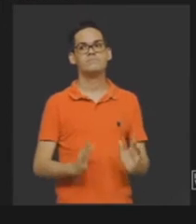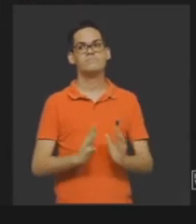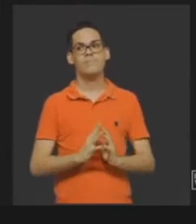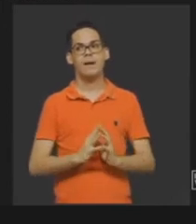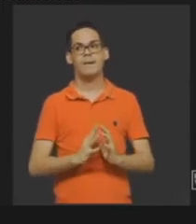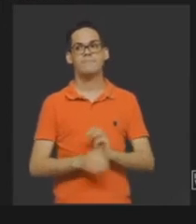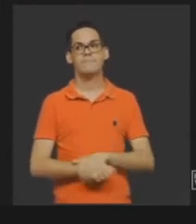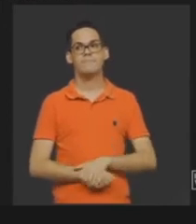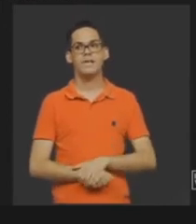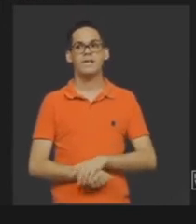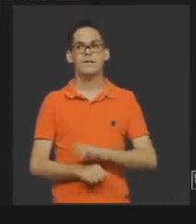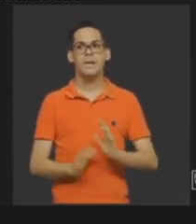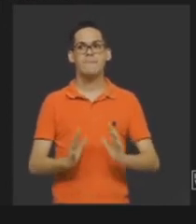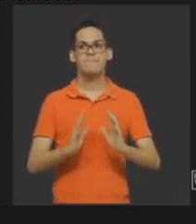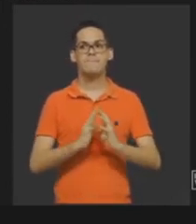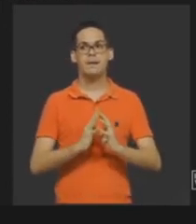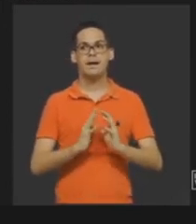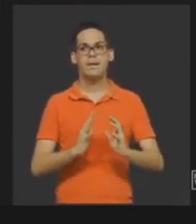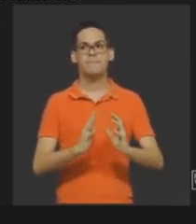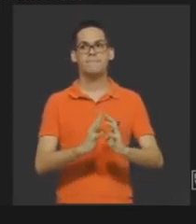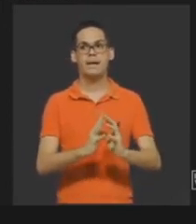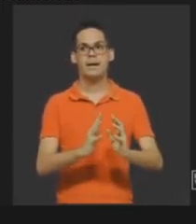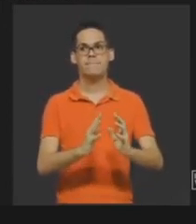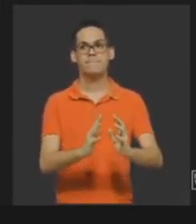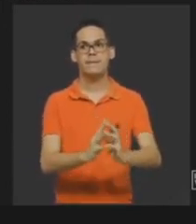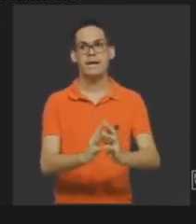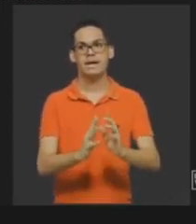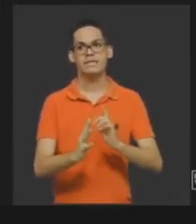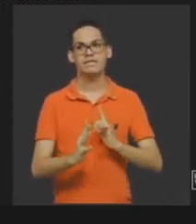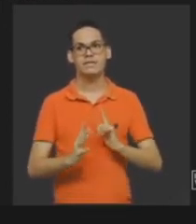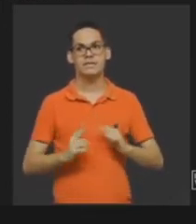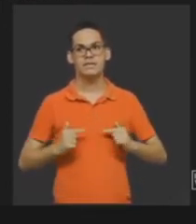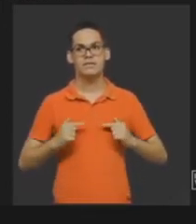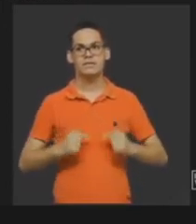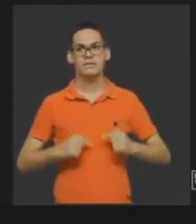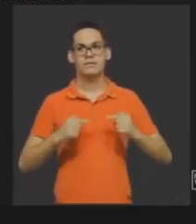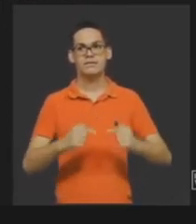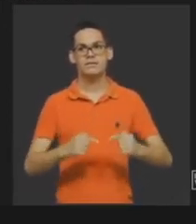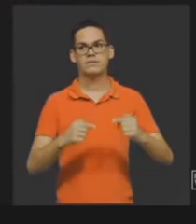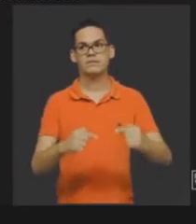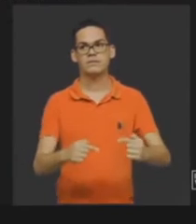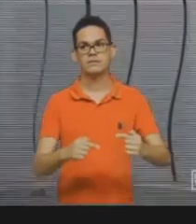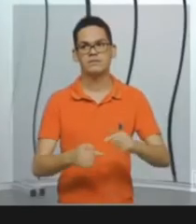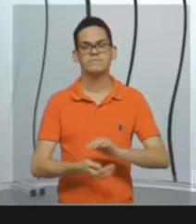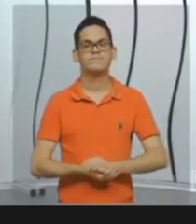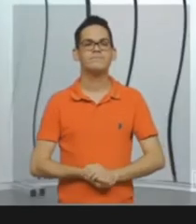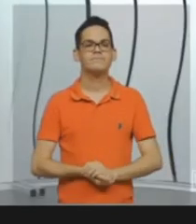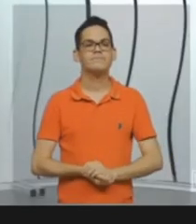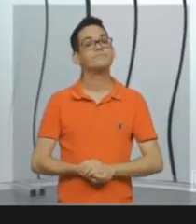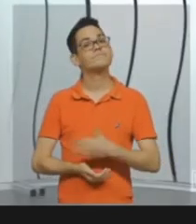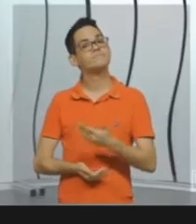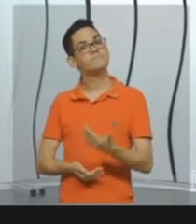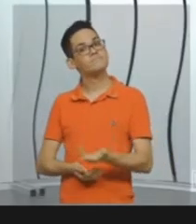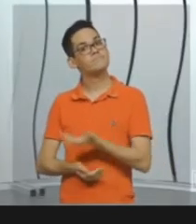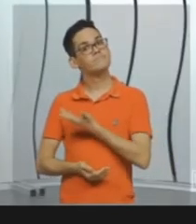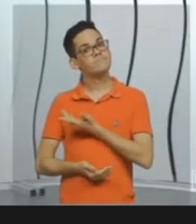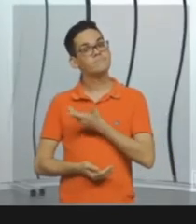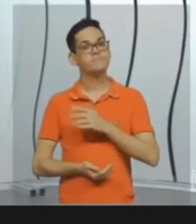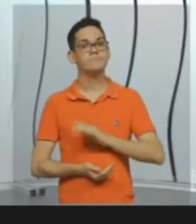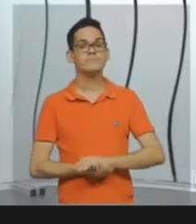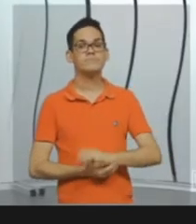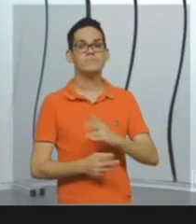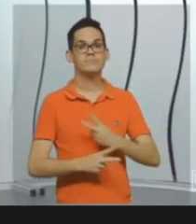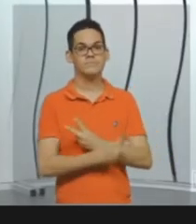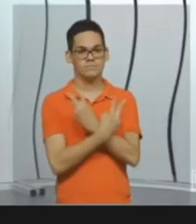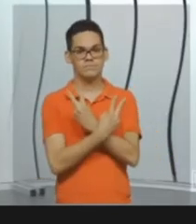os membros de cada par têm a mesma sequência de genes. Portanto, são chamados de cromossomos homólogos. Cromossomos homólogos. Se eu tenho